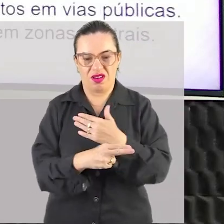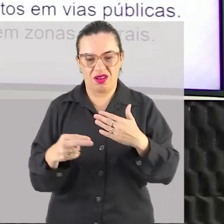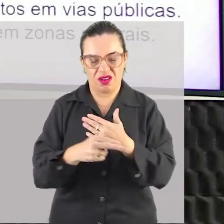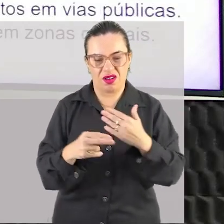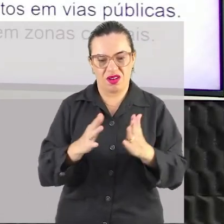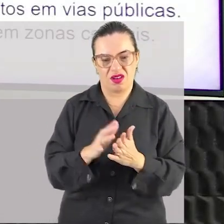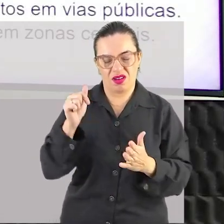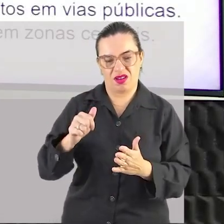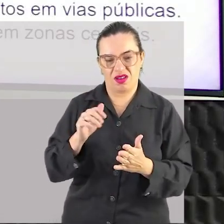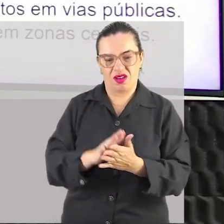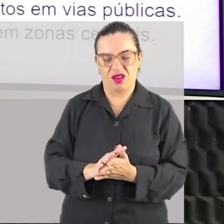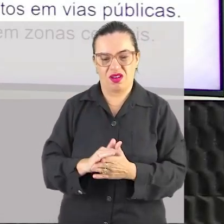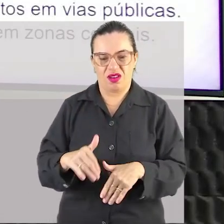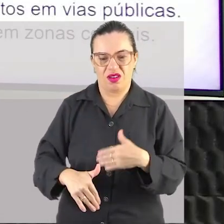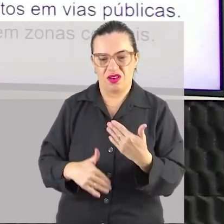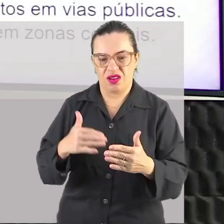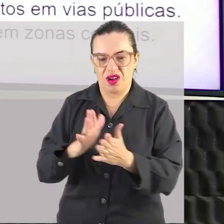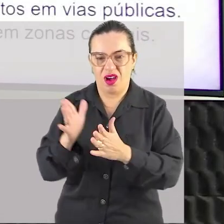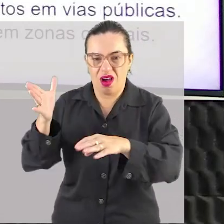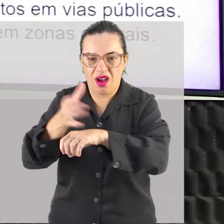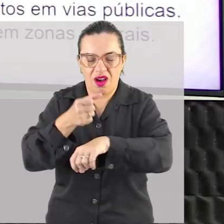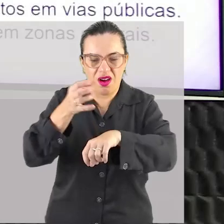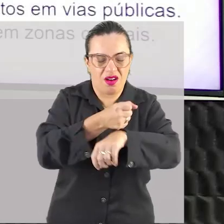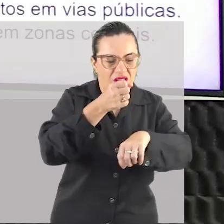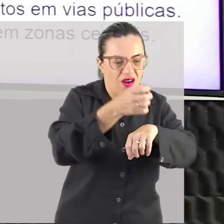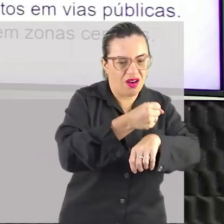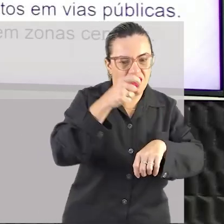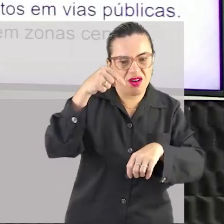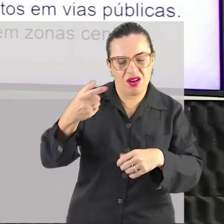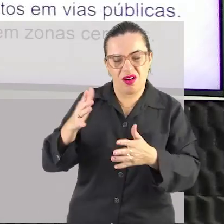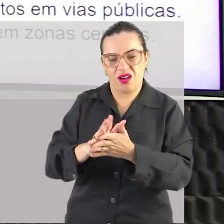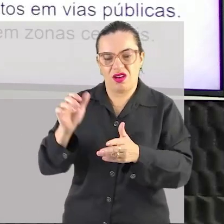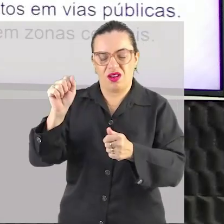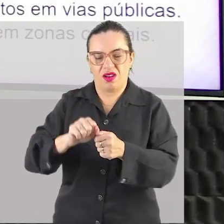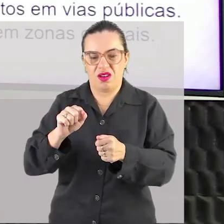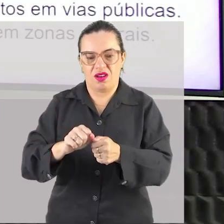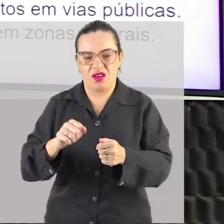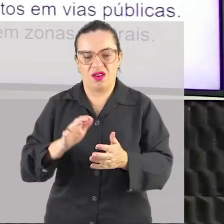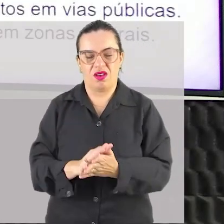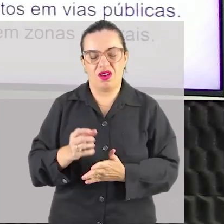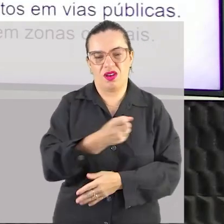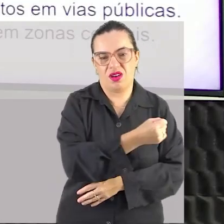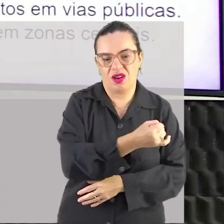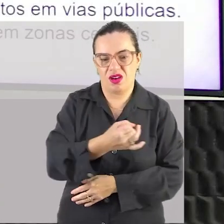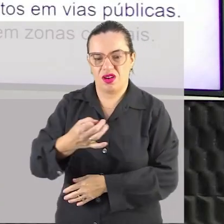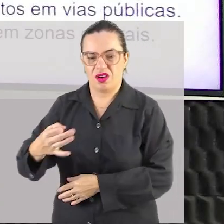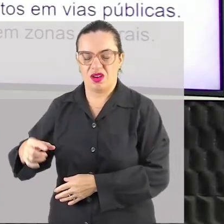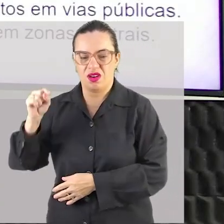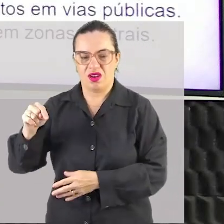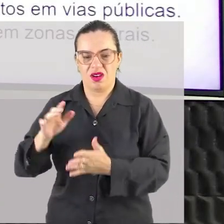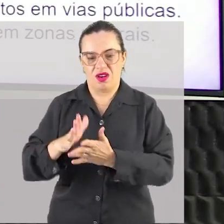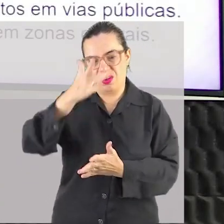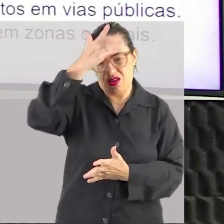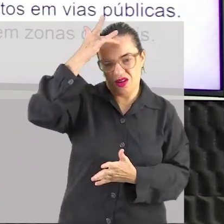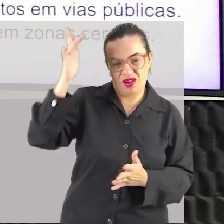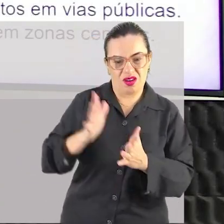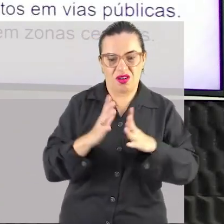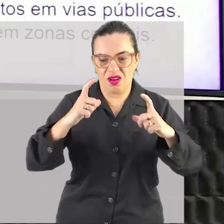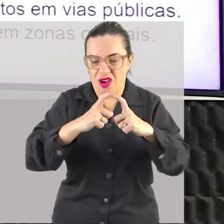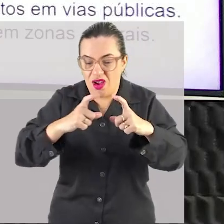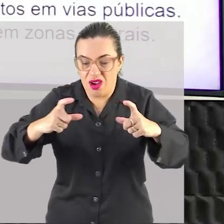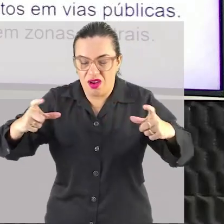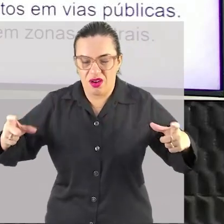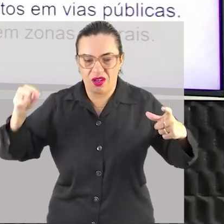tornaram imponentes se tornaram atrativos fez com que eles agregassem o número de pessoas numerosas